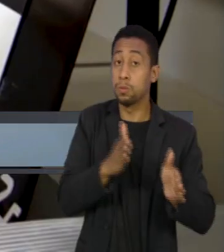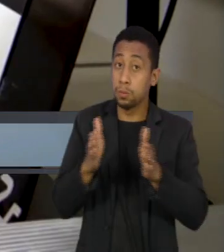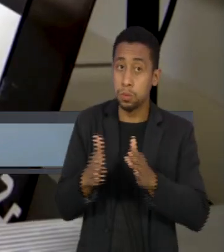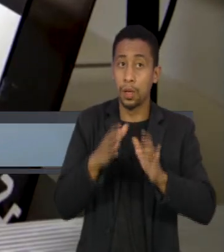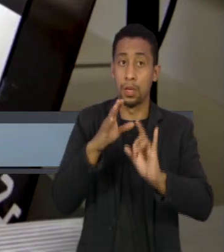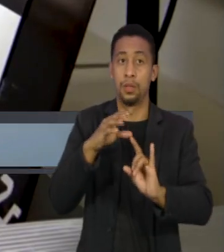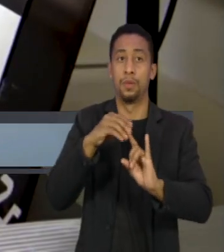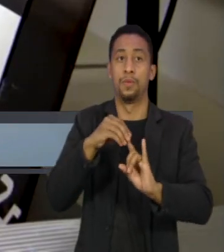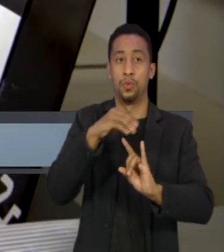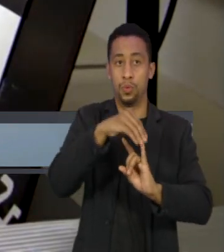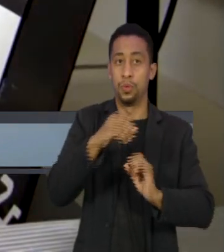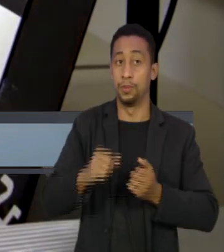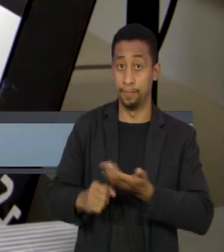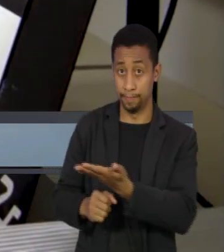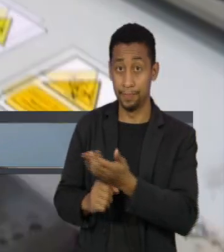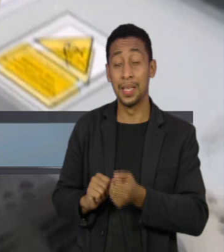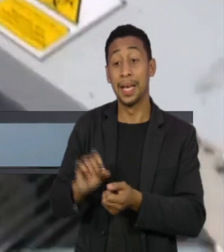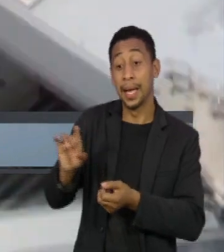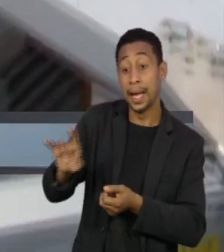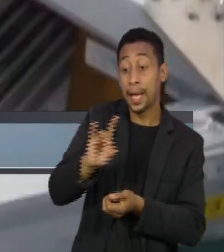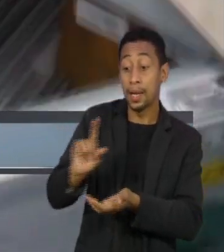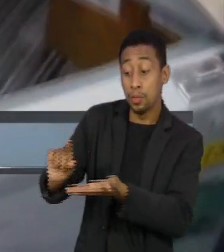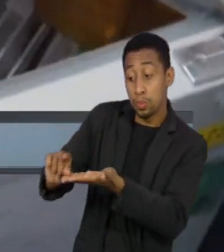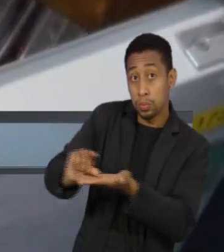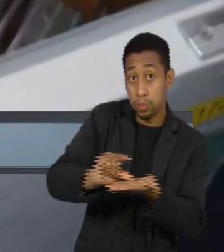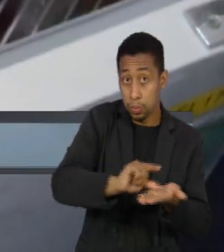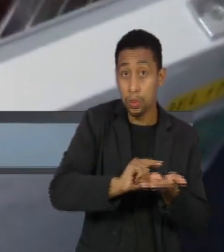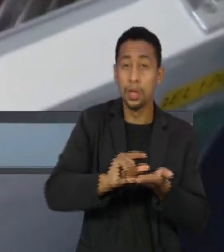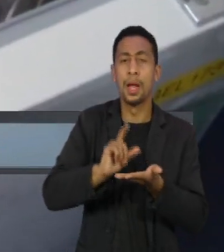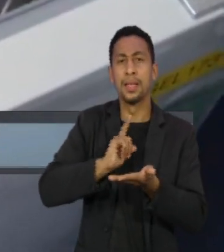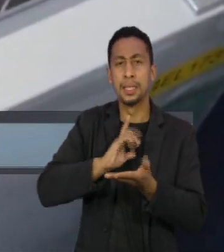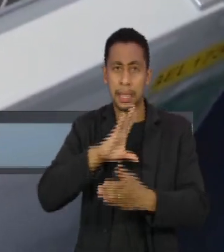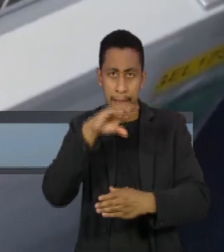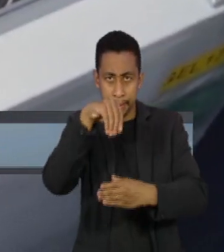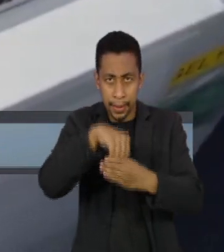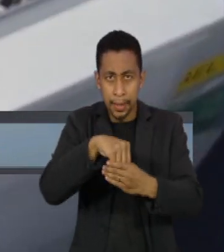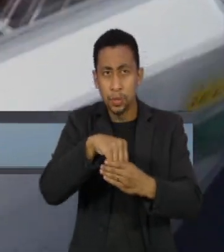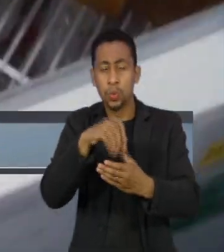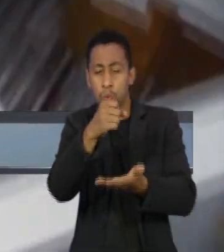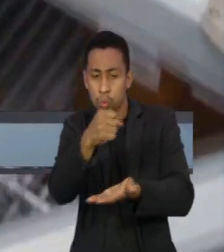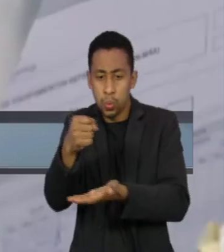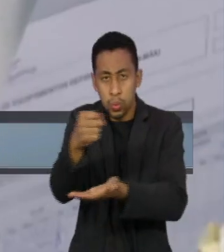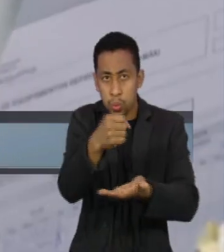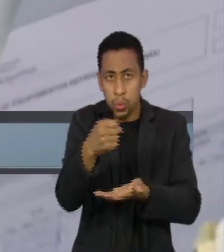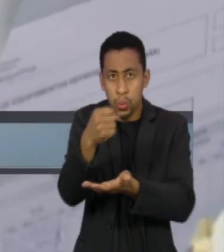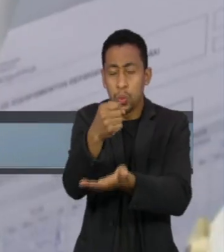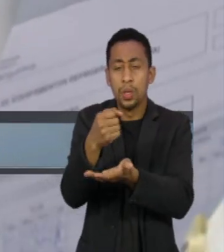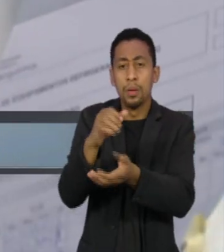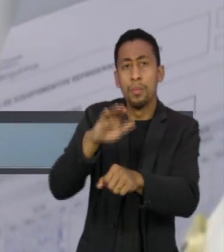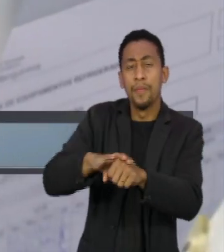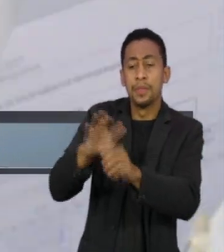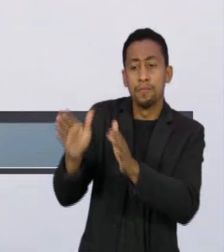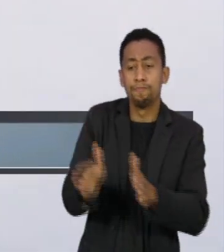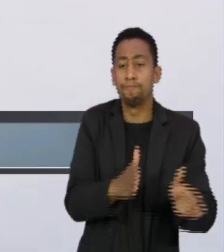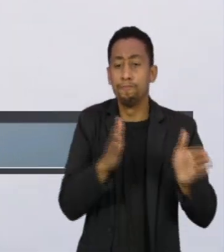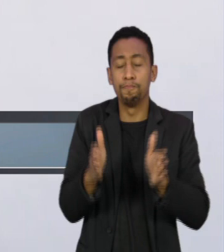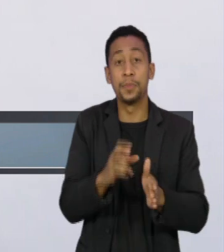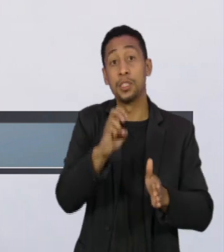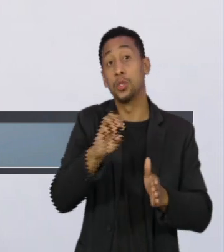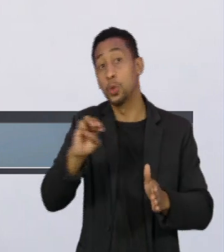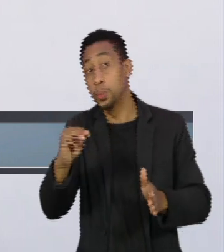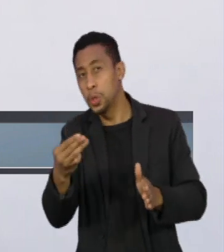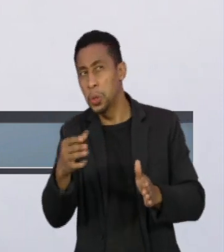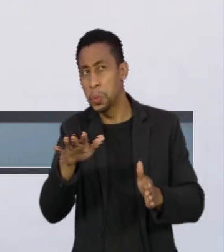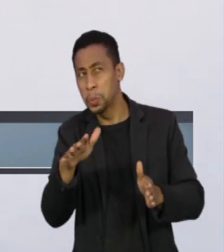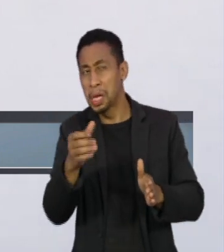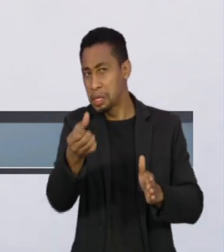de insumo. Cada remessa, segundo a Fiocruz, contém, em geral, insumos para a produção de 5 milhões a 6 milhões